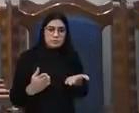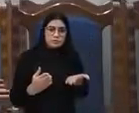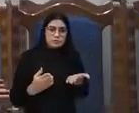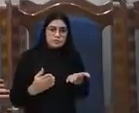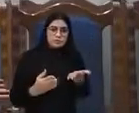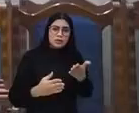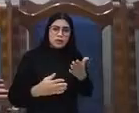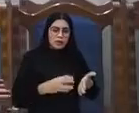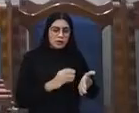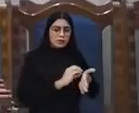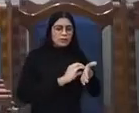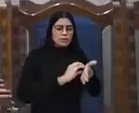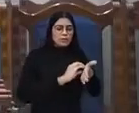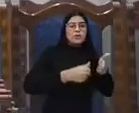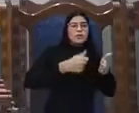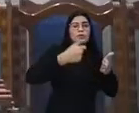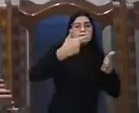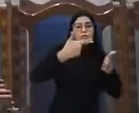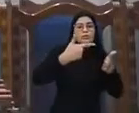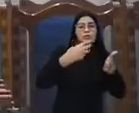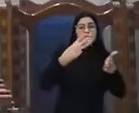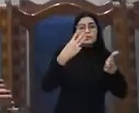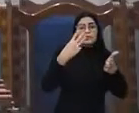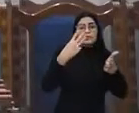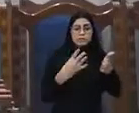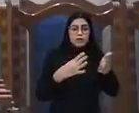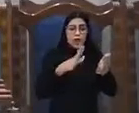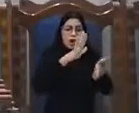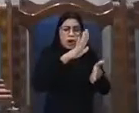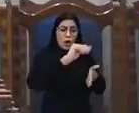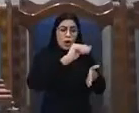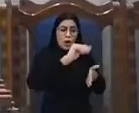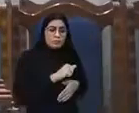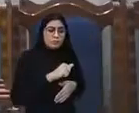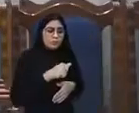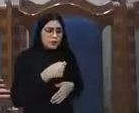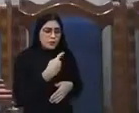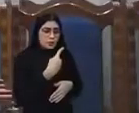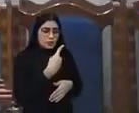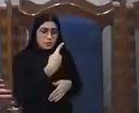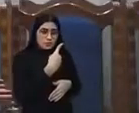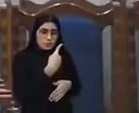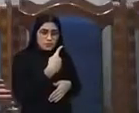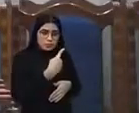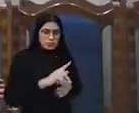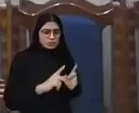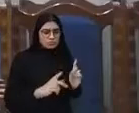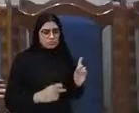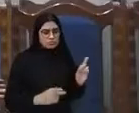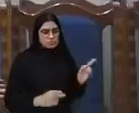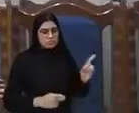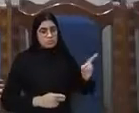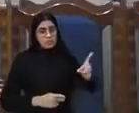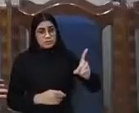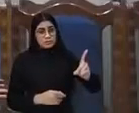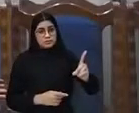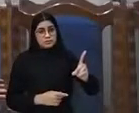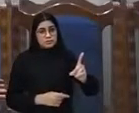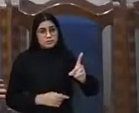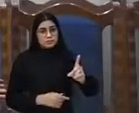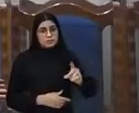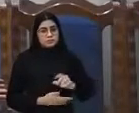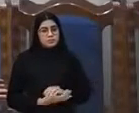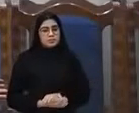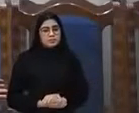do texto, Paulo diz: olha, o Deus que vocês adoram sem conhecer é o Deus que fez o